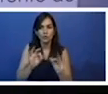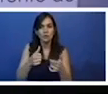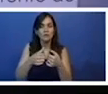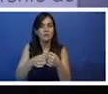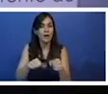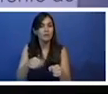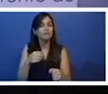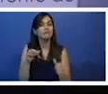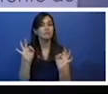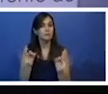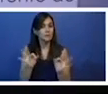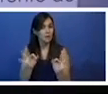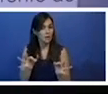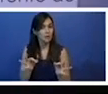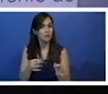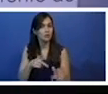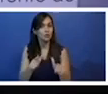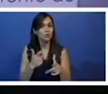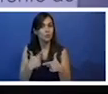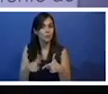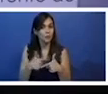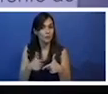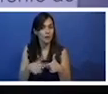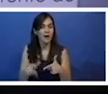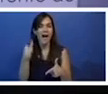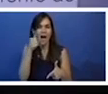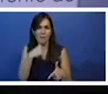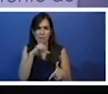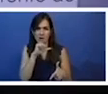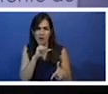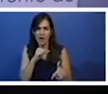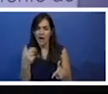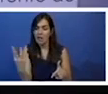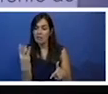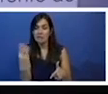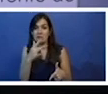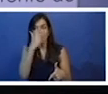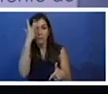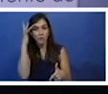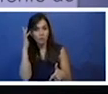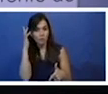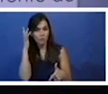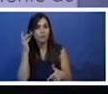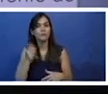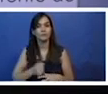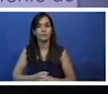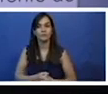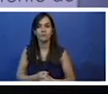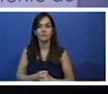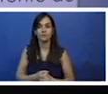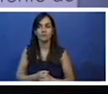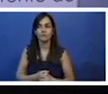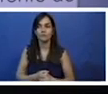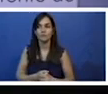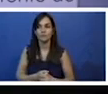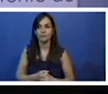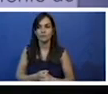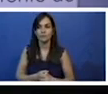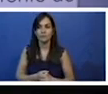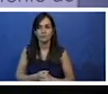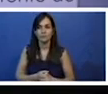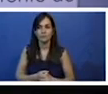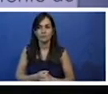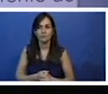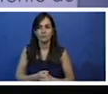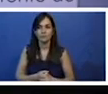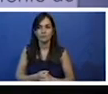problema. Mamãe, aí no caso, terceira pessoa, ela, porém já não é mais do plural, do singular. E